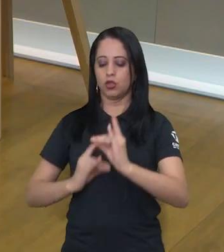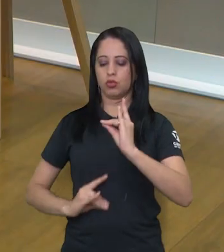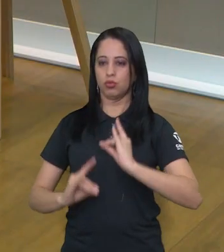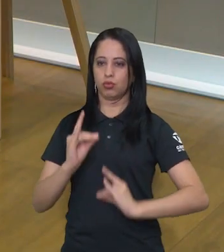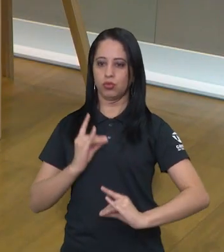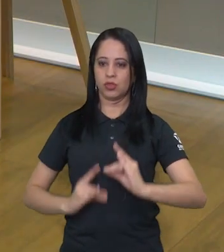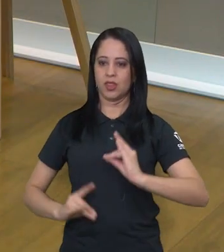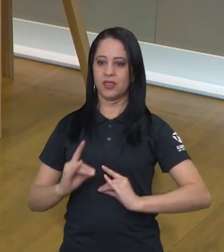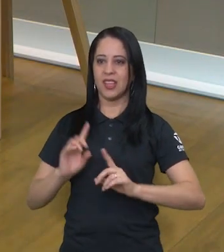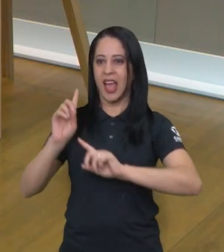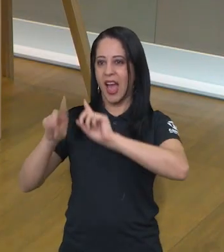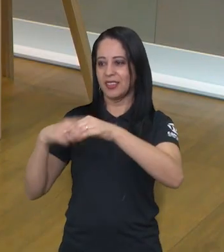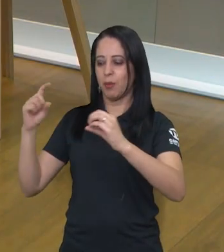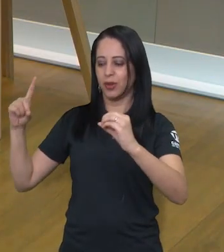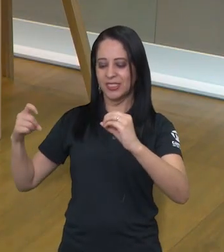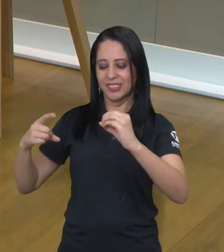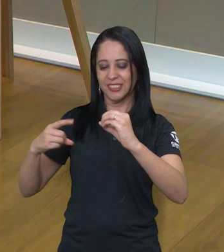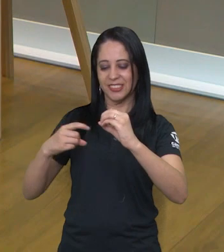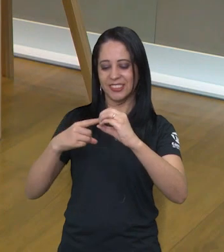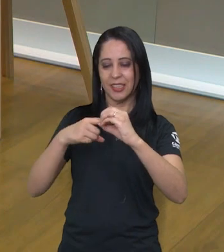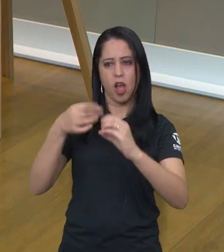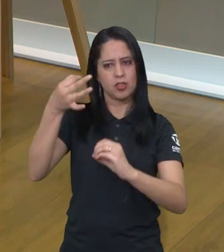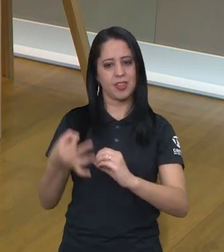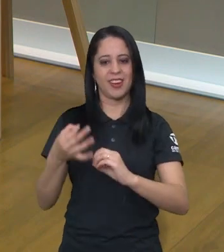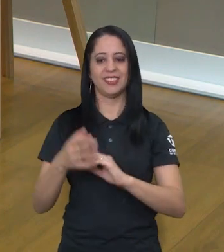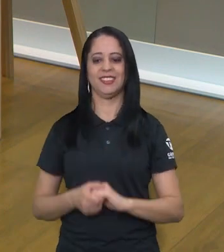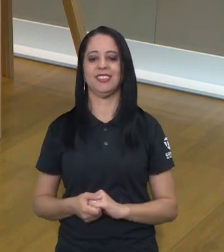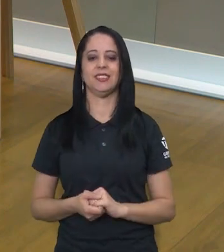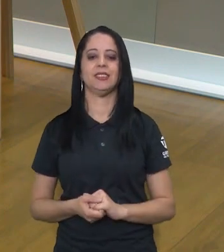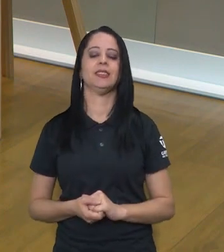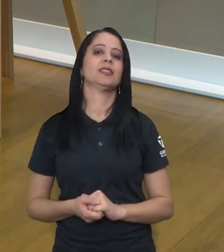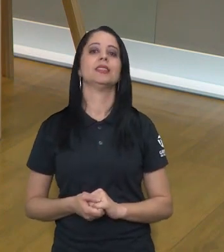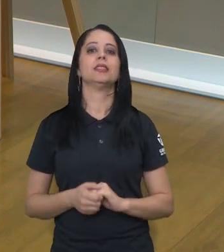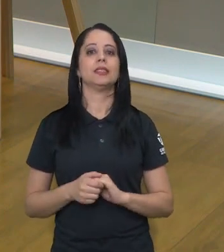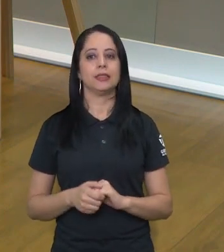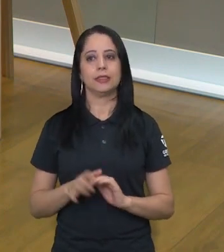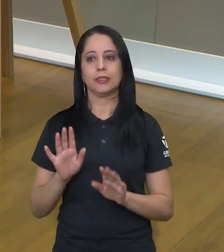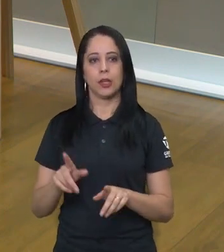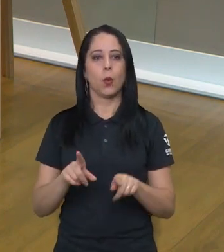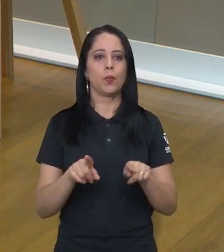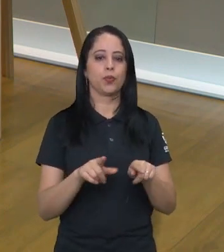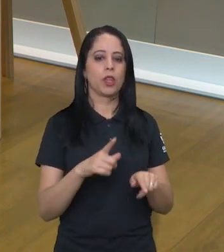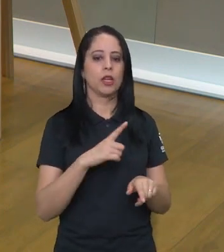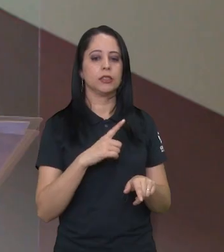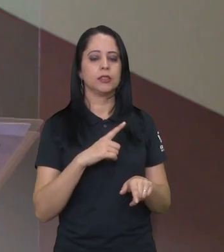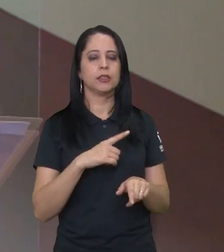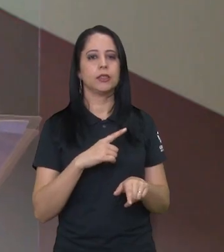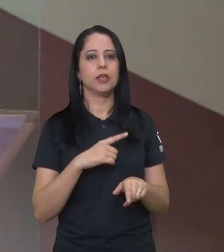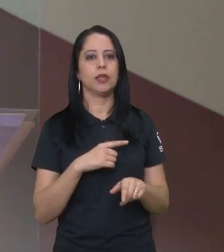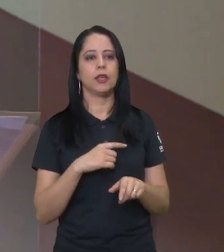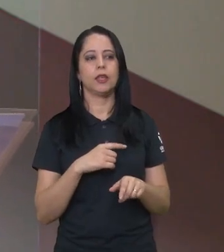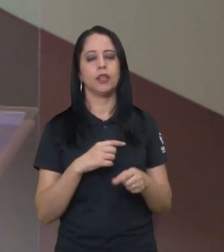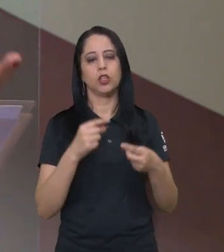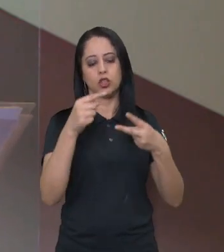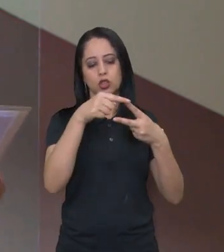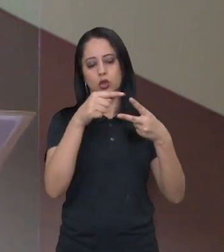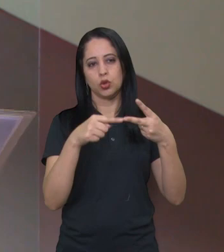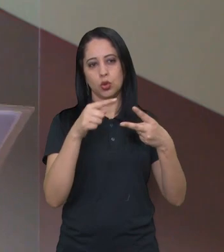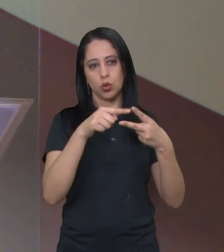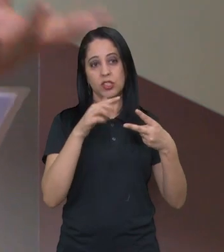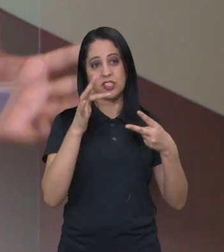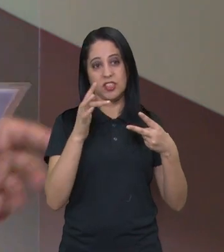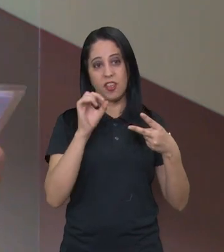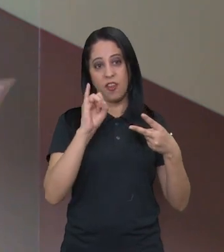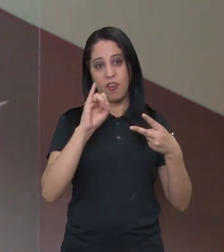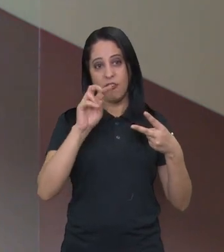aí dá tudo certo. Se Deus quiser. Ótimo. E além da fertilização in vitro, quais os outros métodos que a gente pode usar